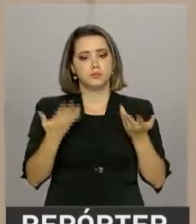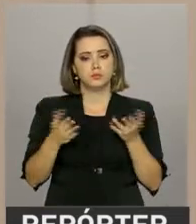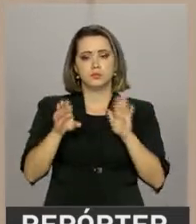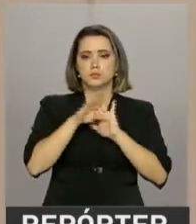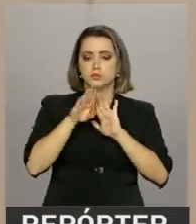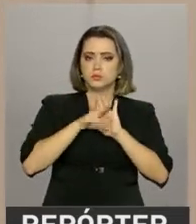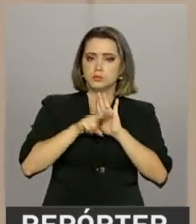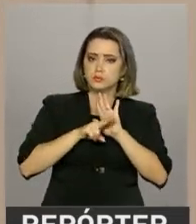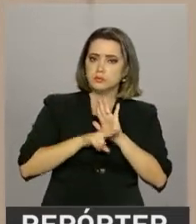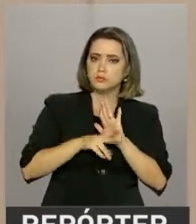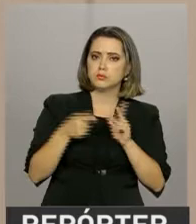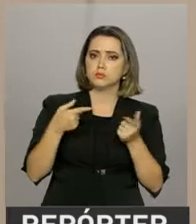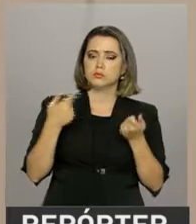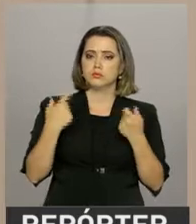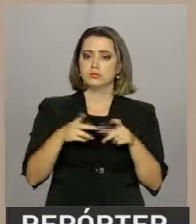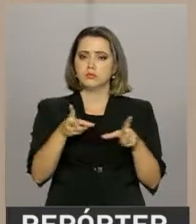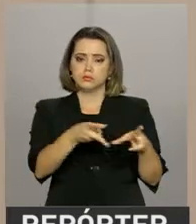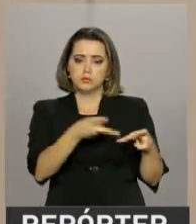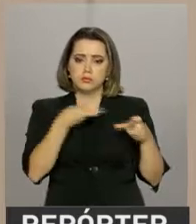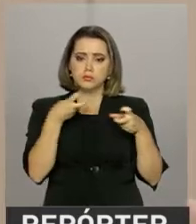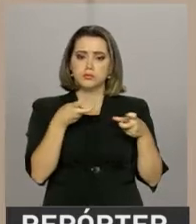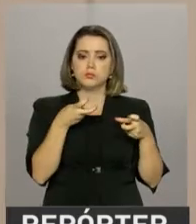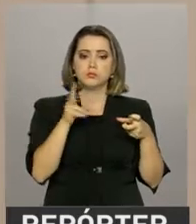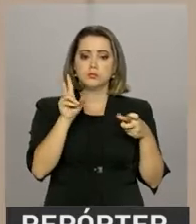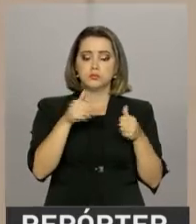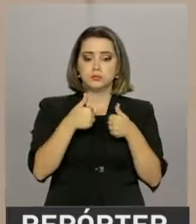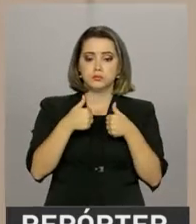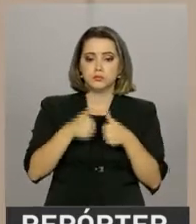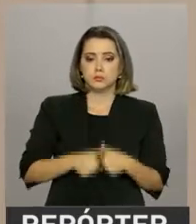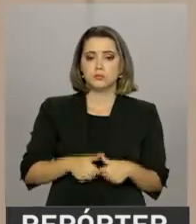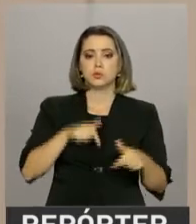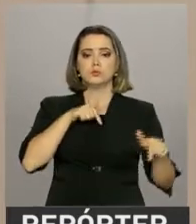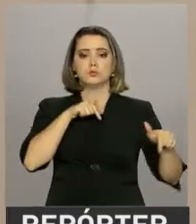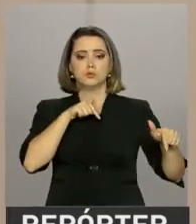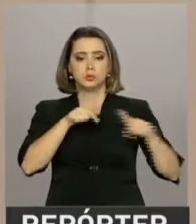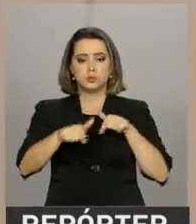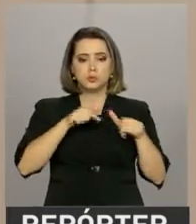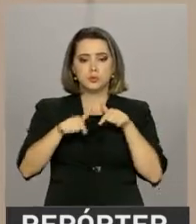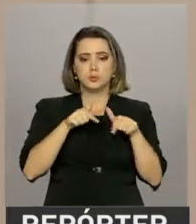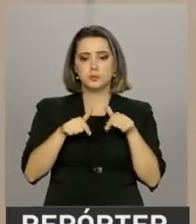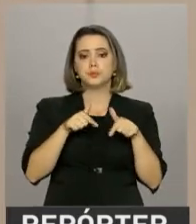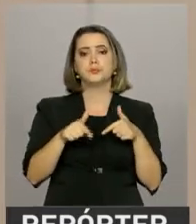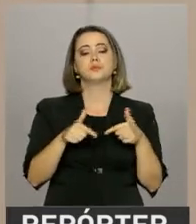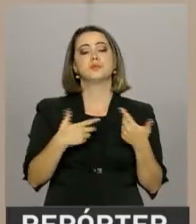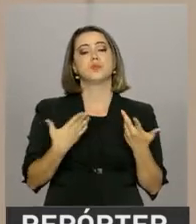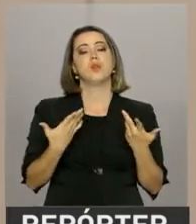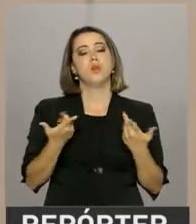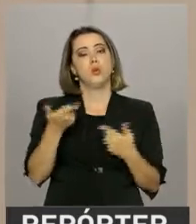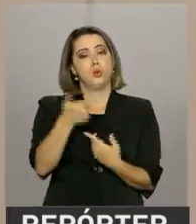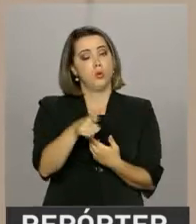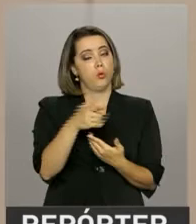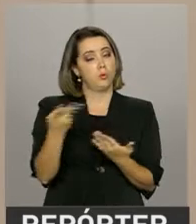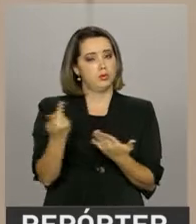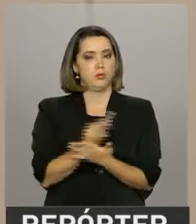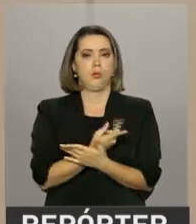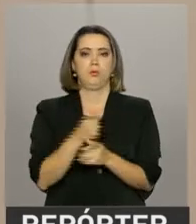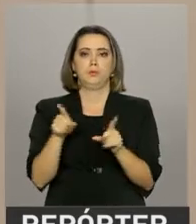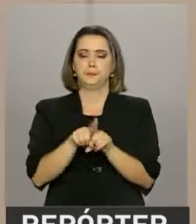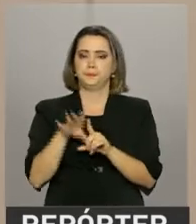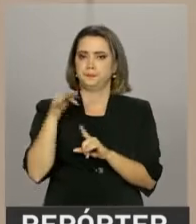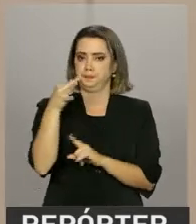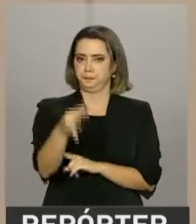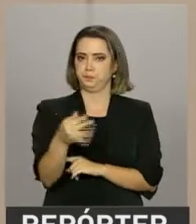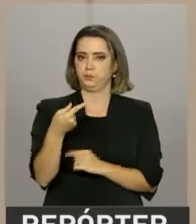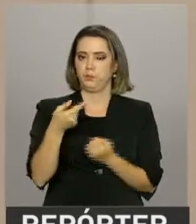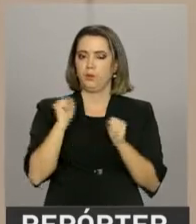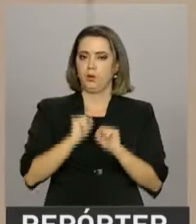medidas nessa nesse sentido estão sendo tomadas e outras com certeza virão de modo